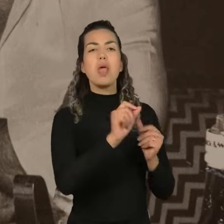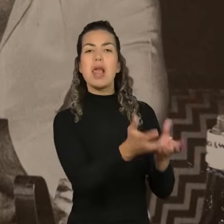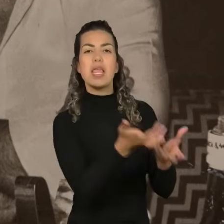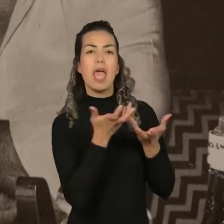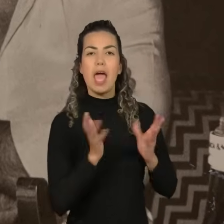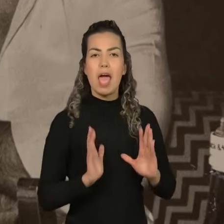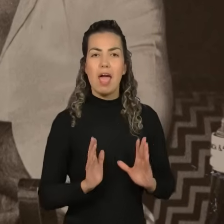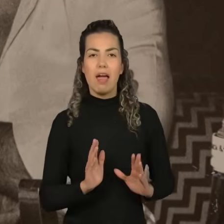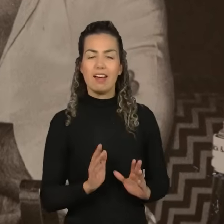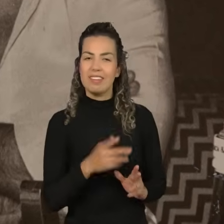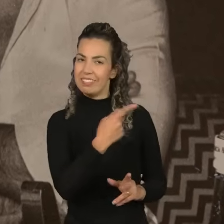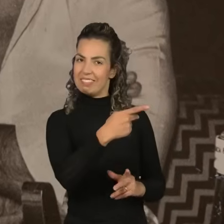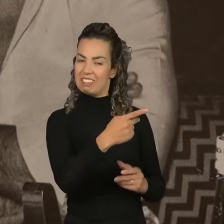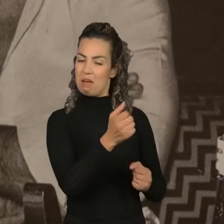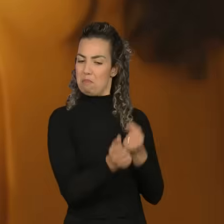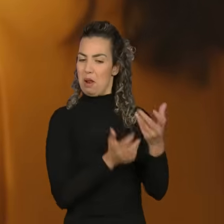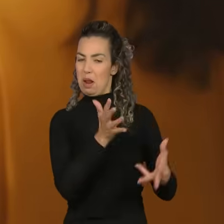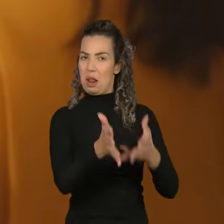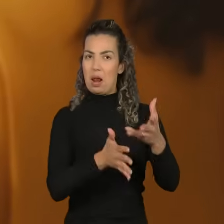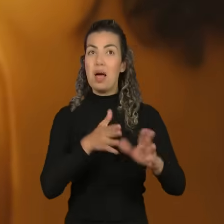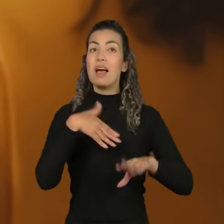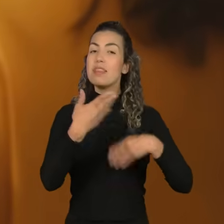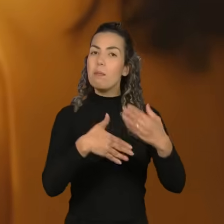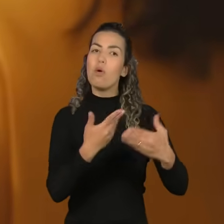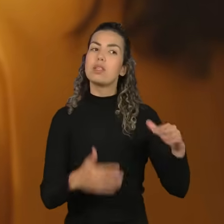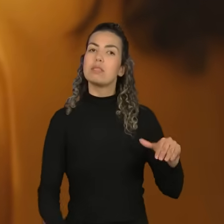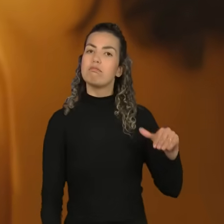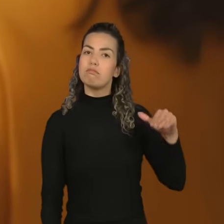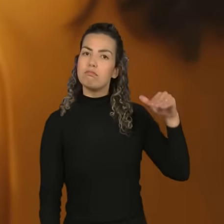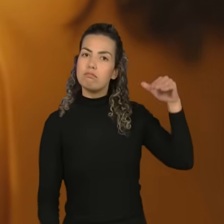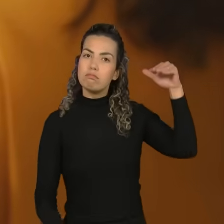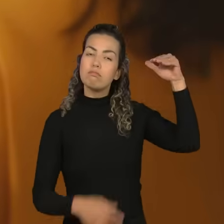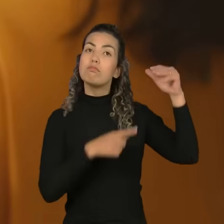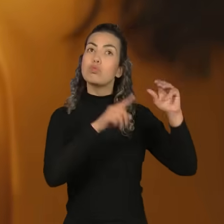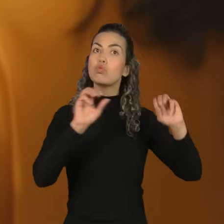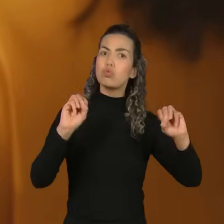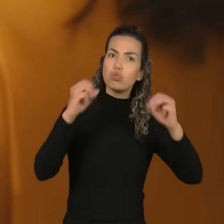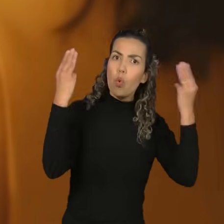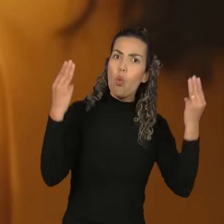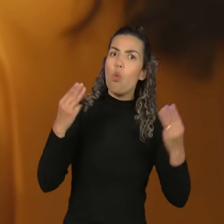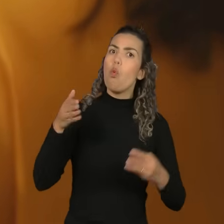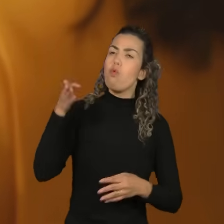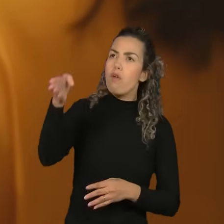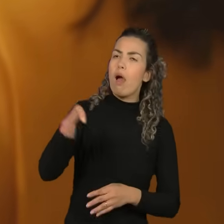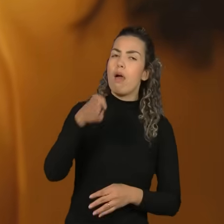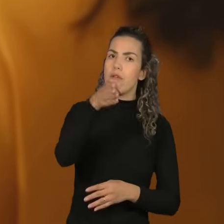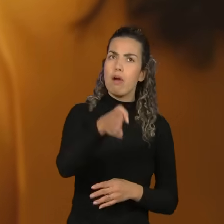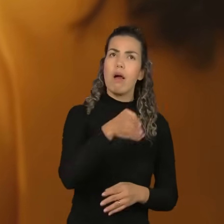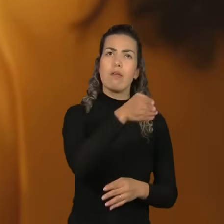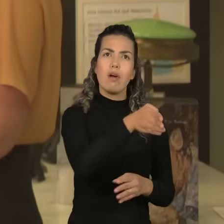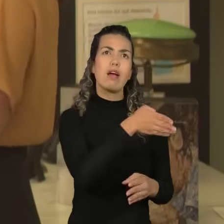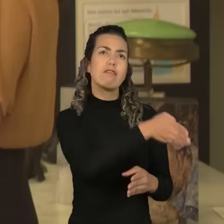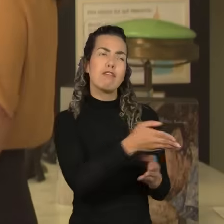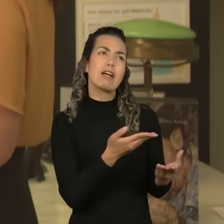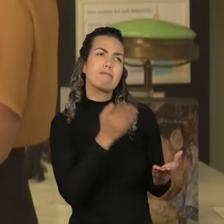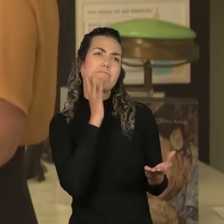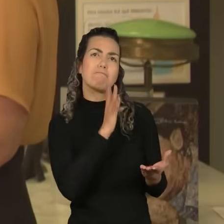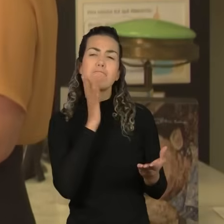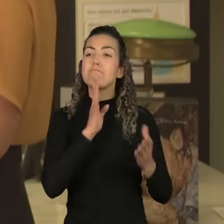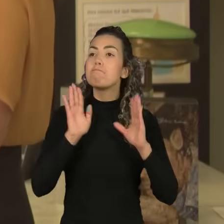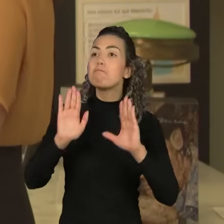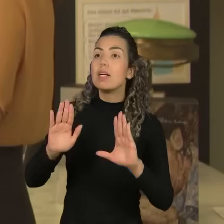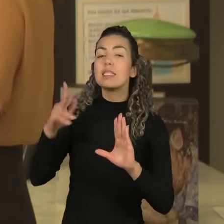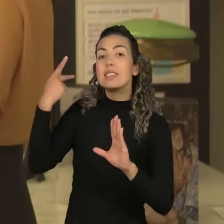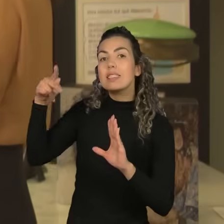mais velho ele só fazia os shows dele lá para o lado do show mesmo, né? Comigo ele era legal. Da produção